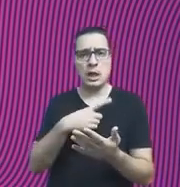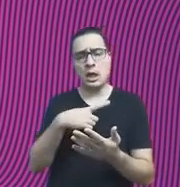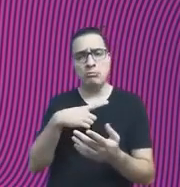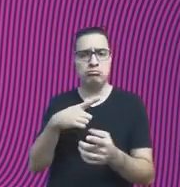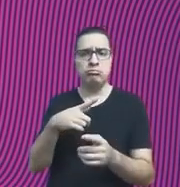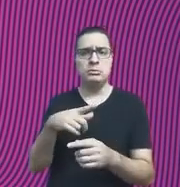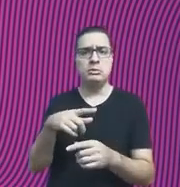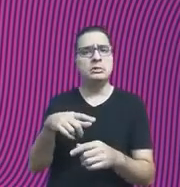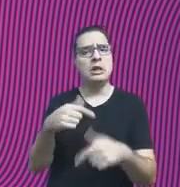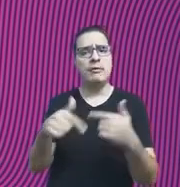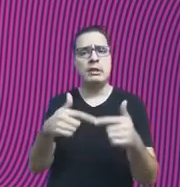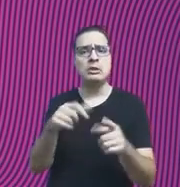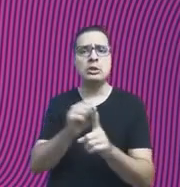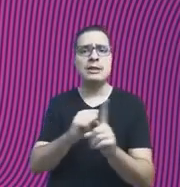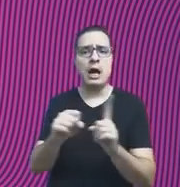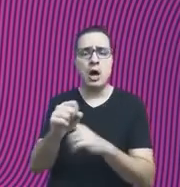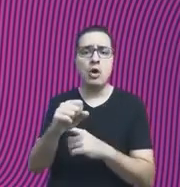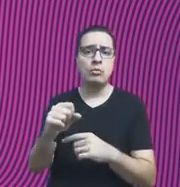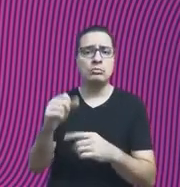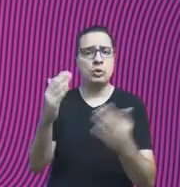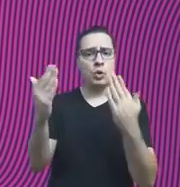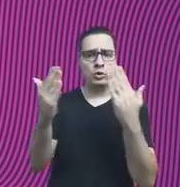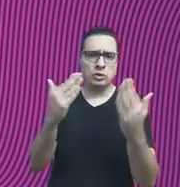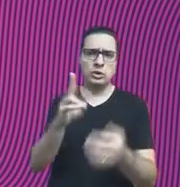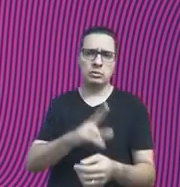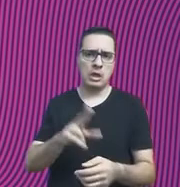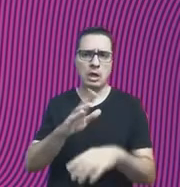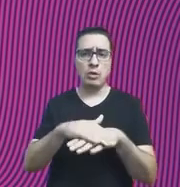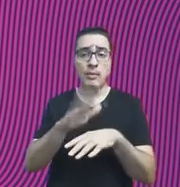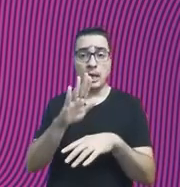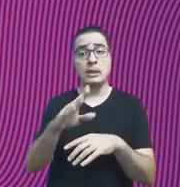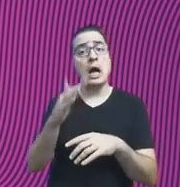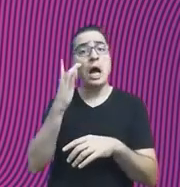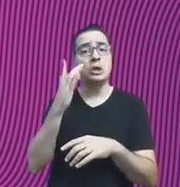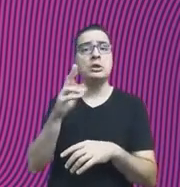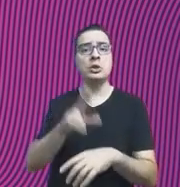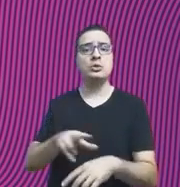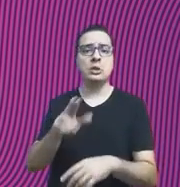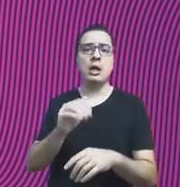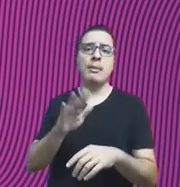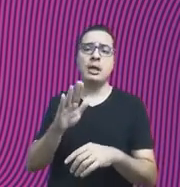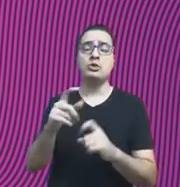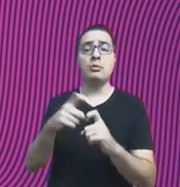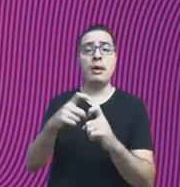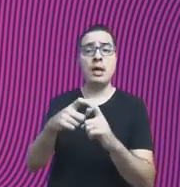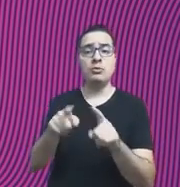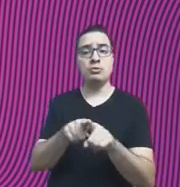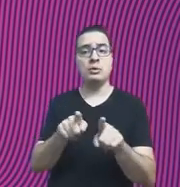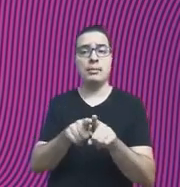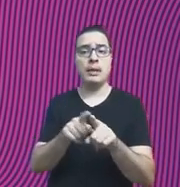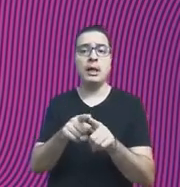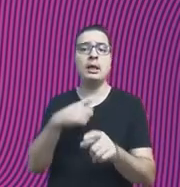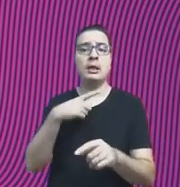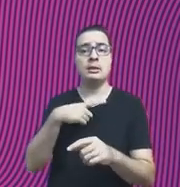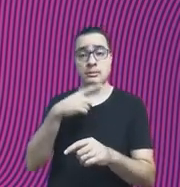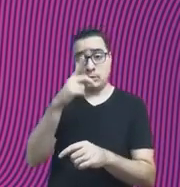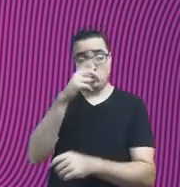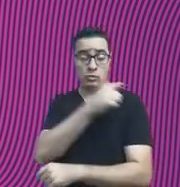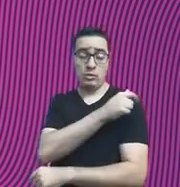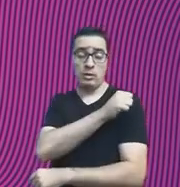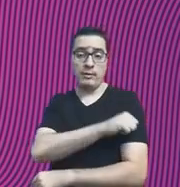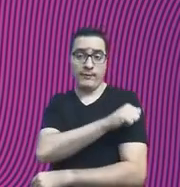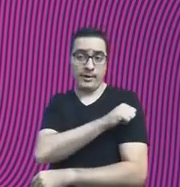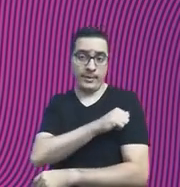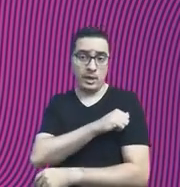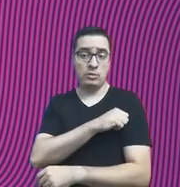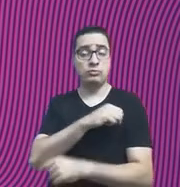em psicologia, isso é mais usado, e acho que a gente tem que usar mais isso nos médicos, nos enfermeiros, né? Então, acho